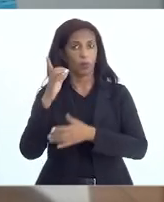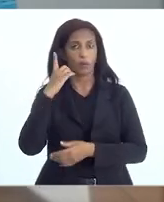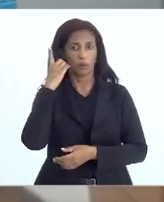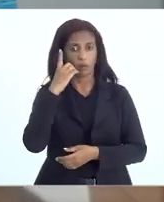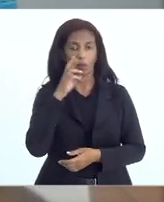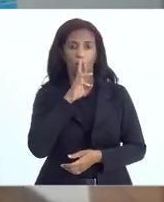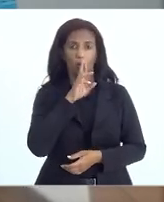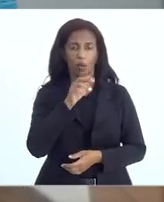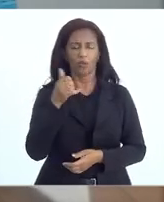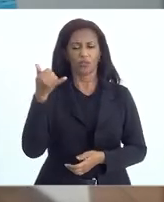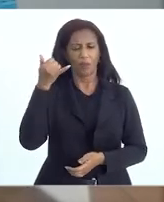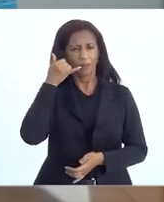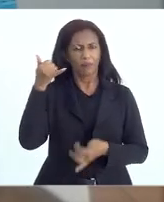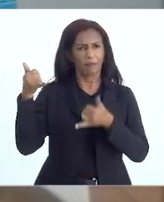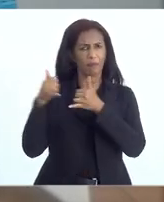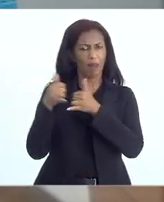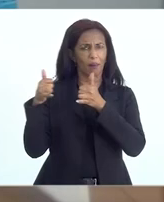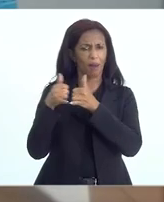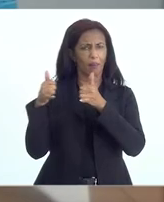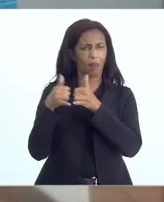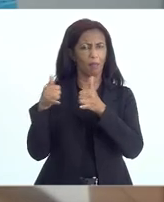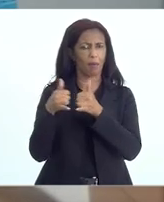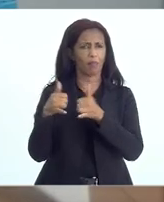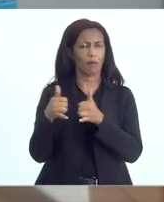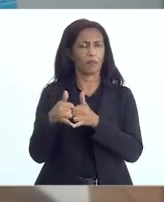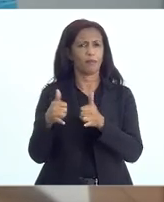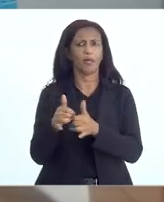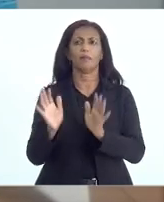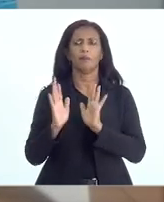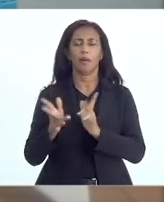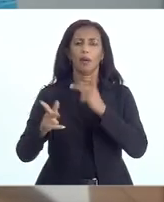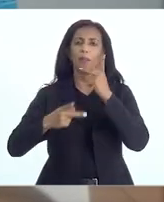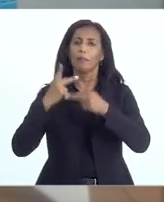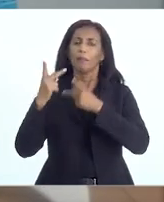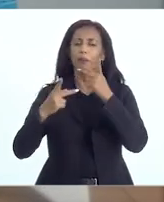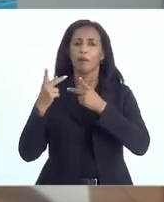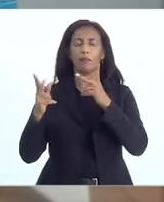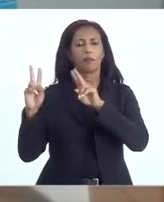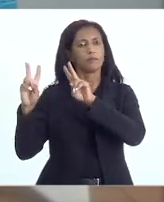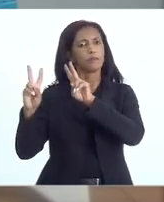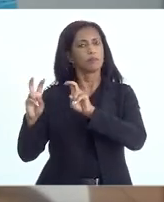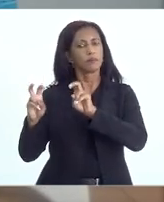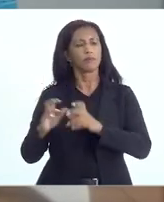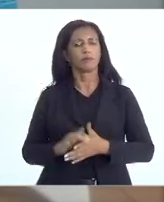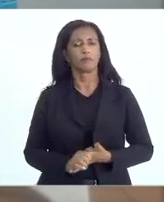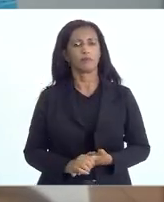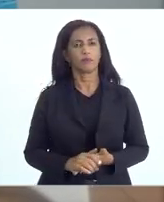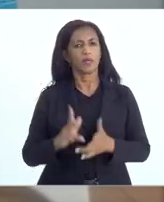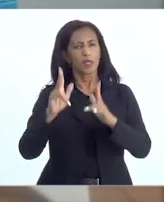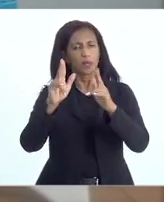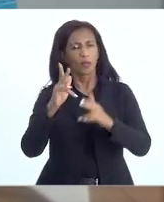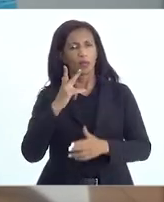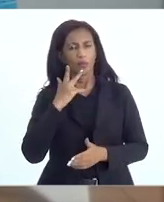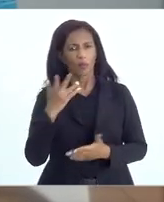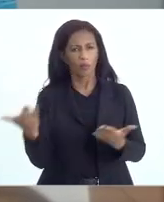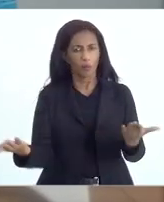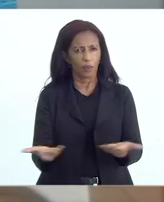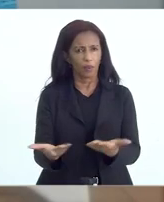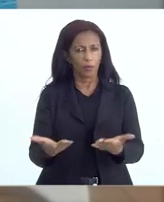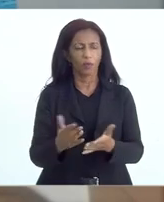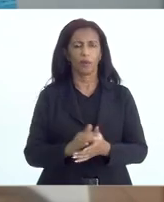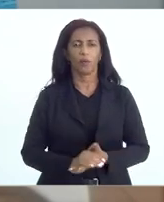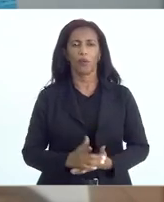deputado Rodrigo Amorim já me ligou diversas vezes para falar sobre isso inclusive se eu falo agora Deputado Rodrigo